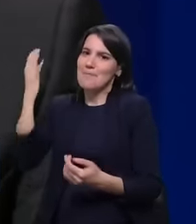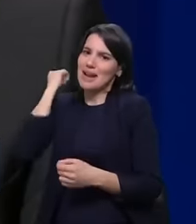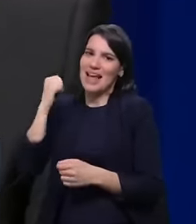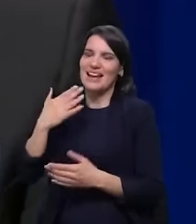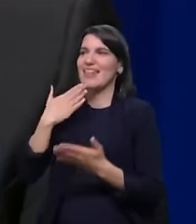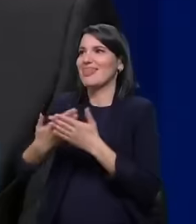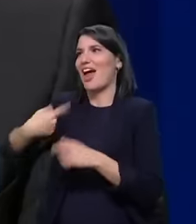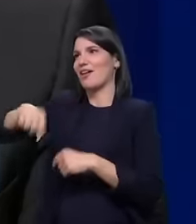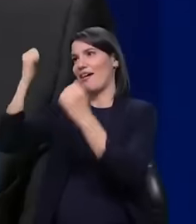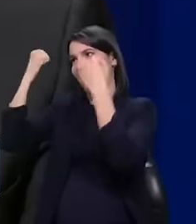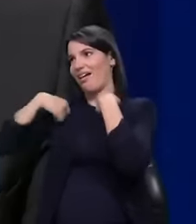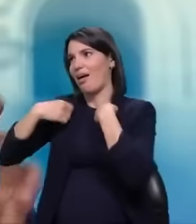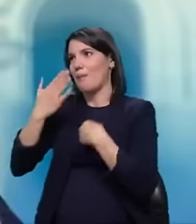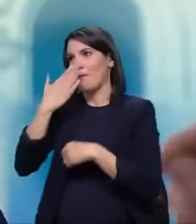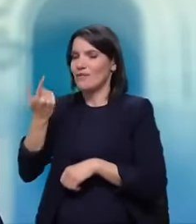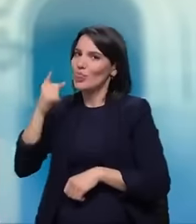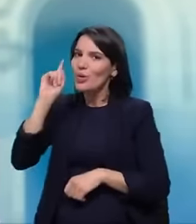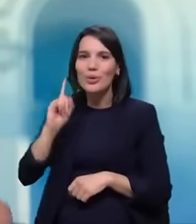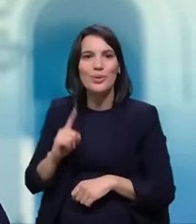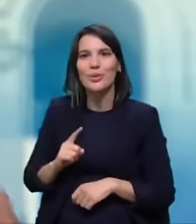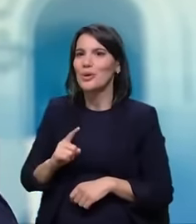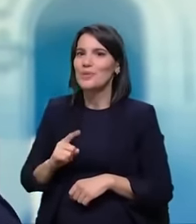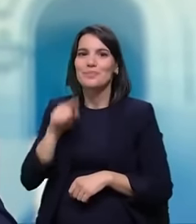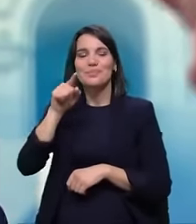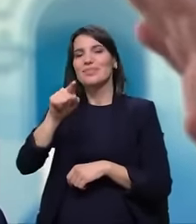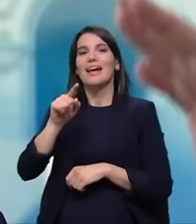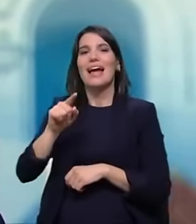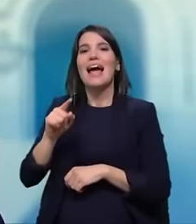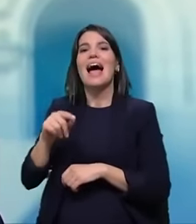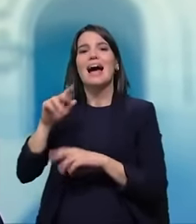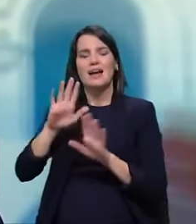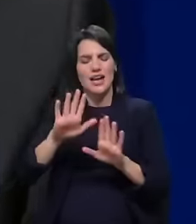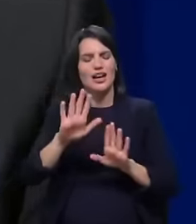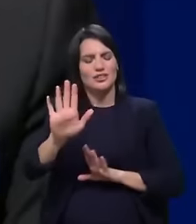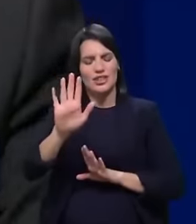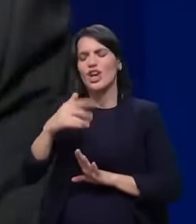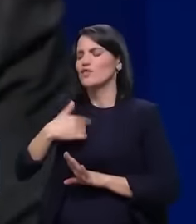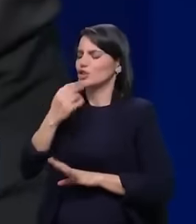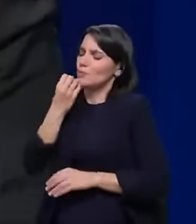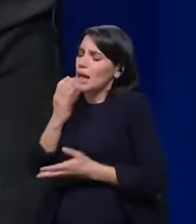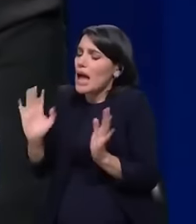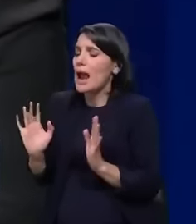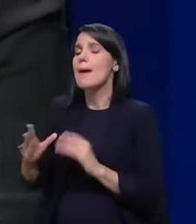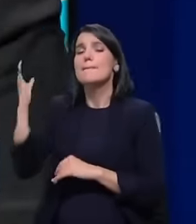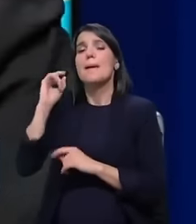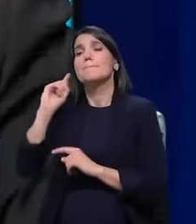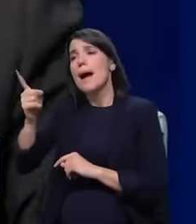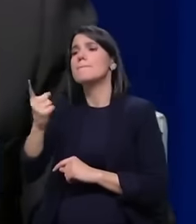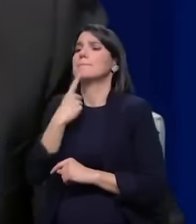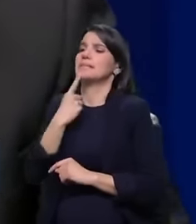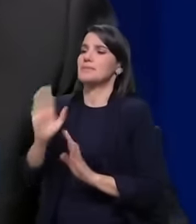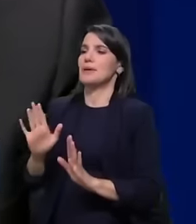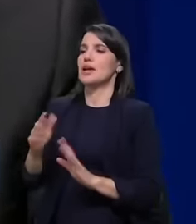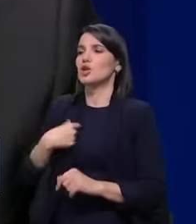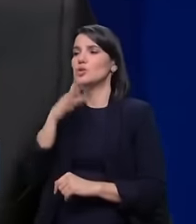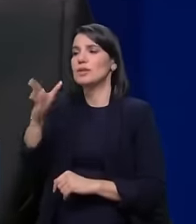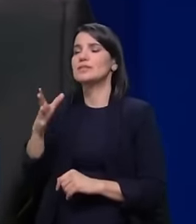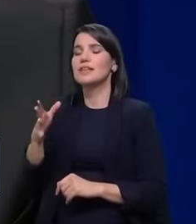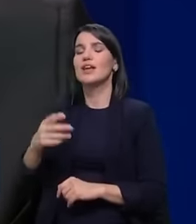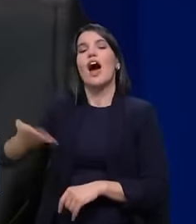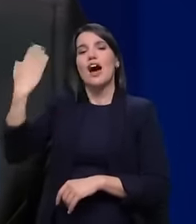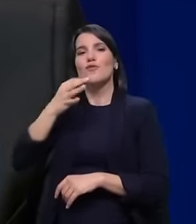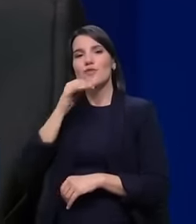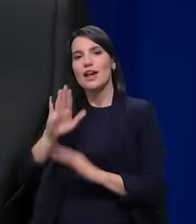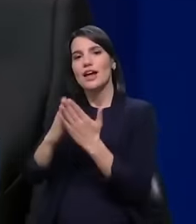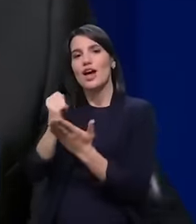enganar ninguém. Já foi o Chega, essa ideia. Foi só o Chega questão, ao primeiro. Não, agora deixa-me explicar-lhe isto, porque a Mariana Mortágua tem que perceber isso, ela vai perceber o que eu estou a dizer. Quando eu lhe falei do